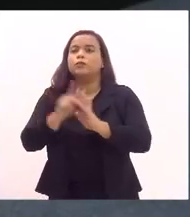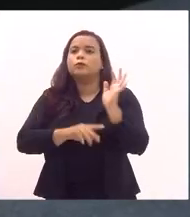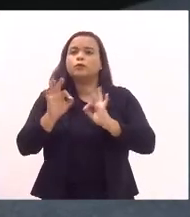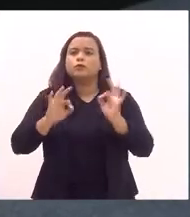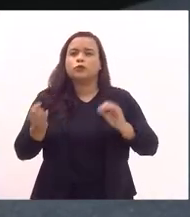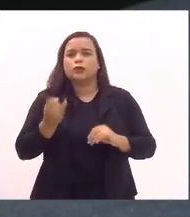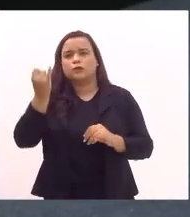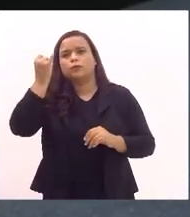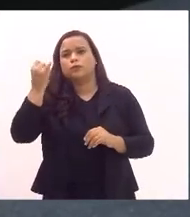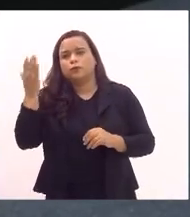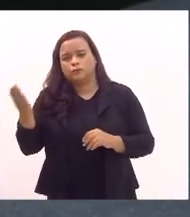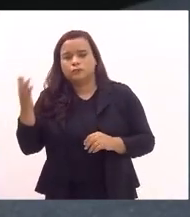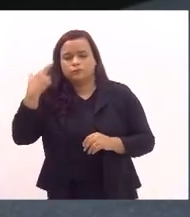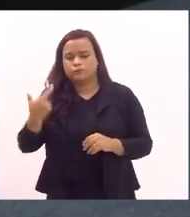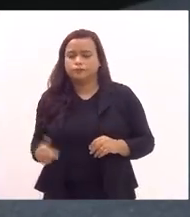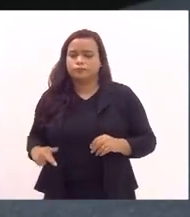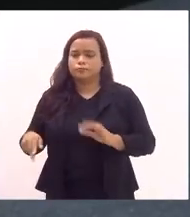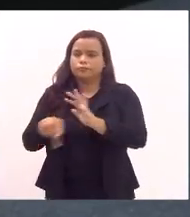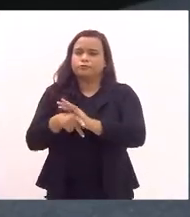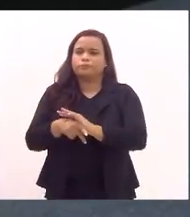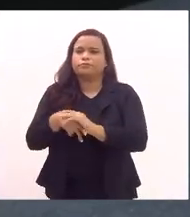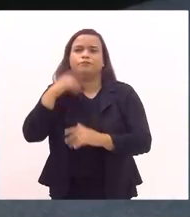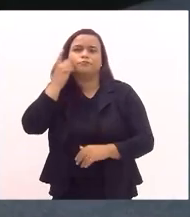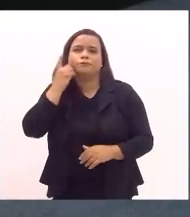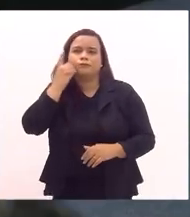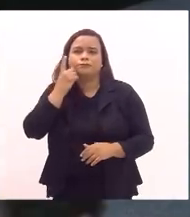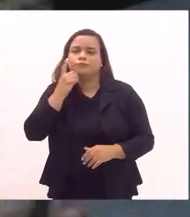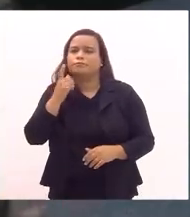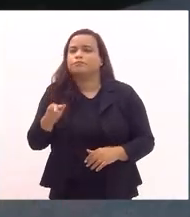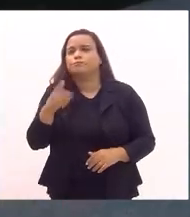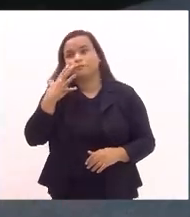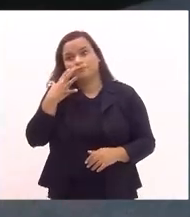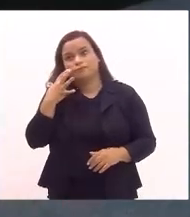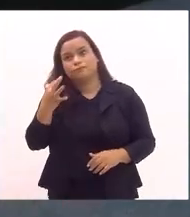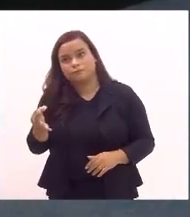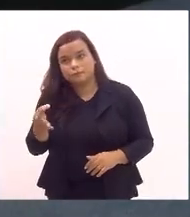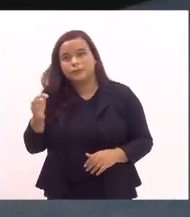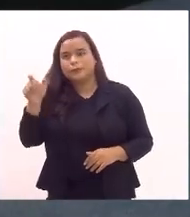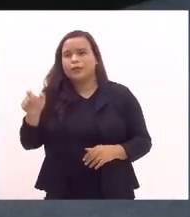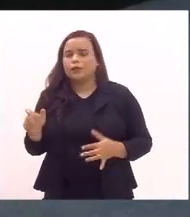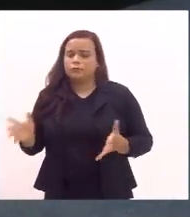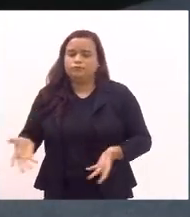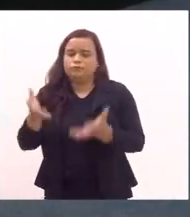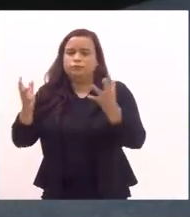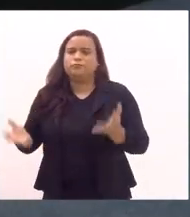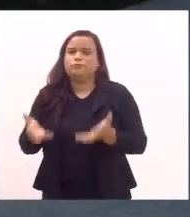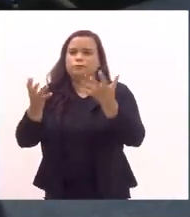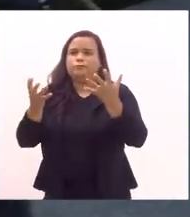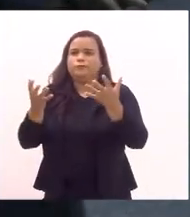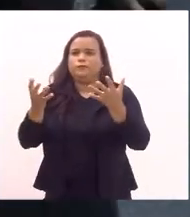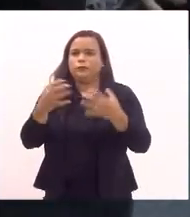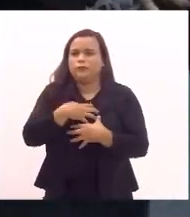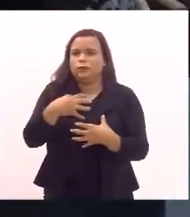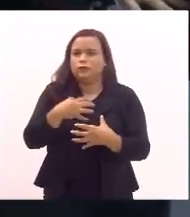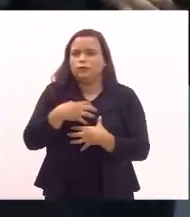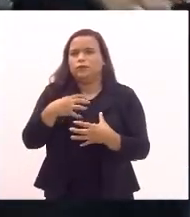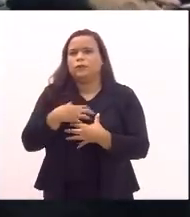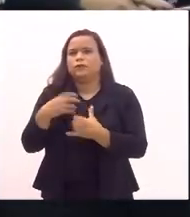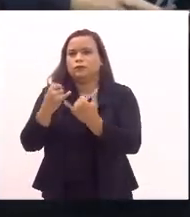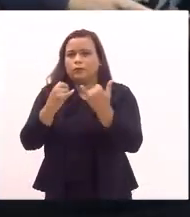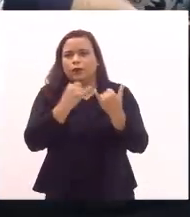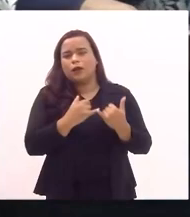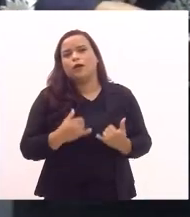projeto importante da deputada Renata Souza e pelo visto por isso os sentimentos de parte aqui do